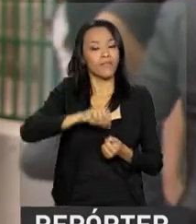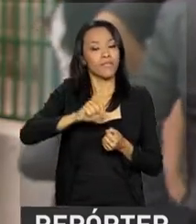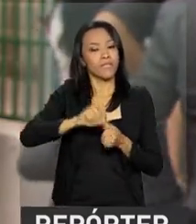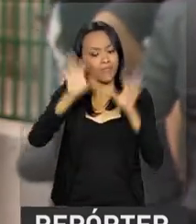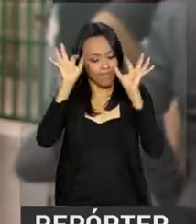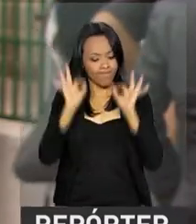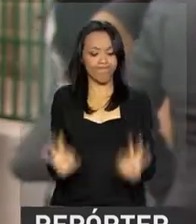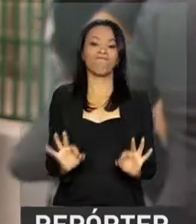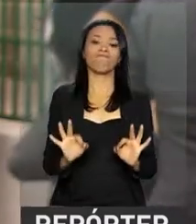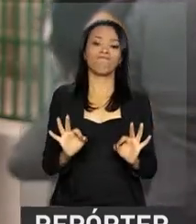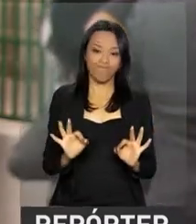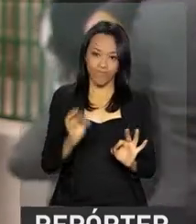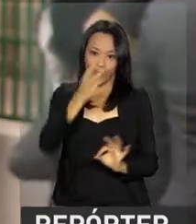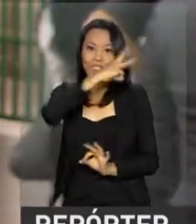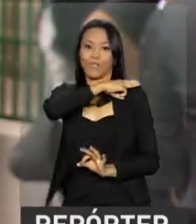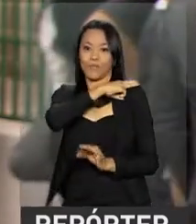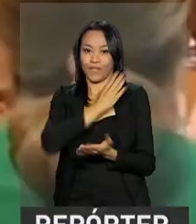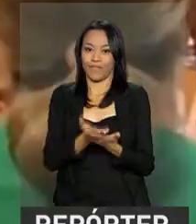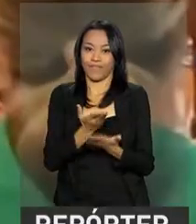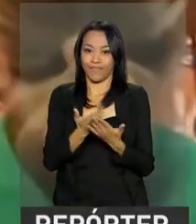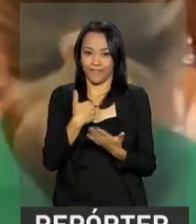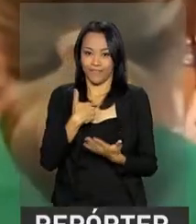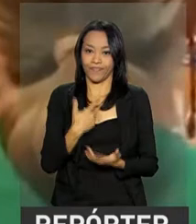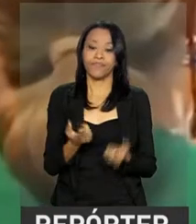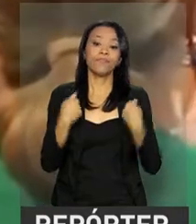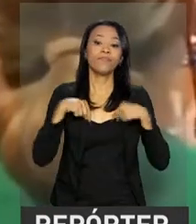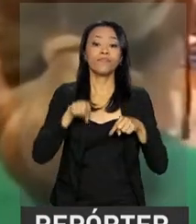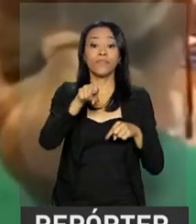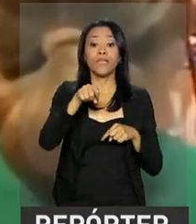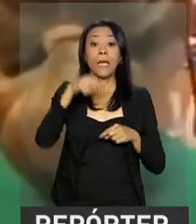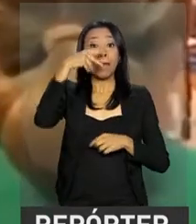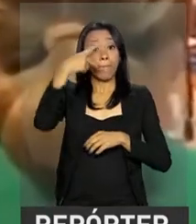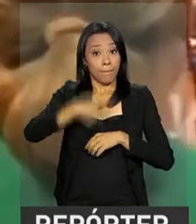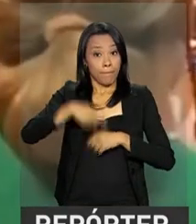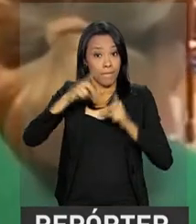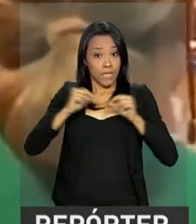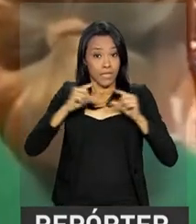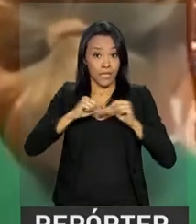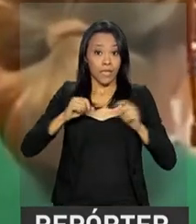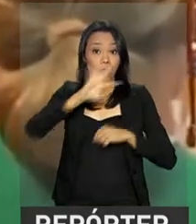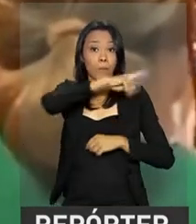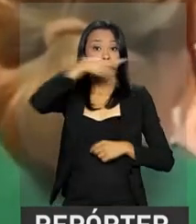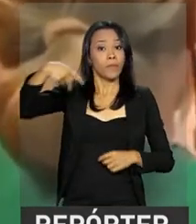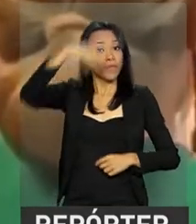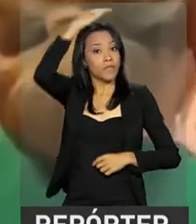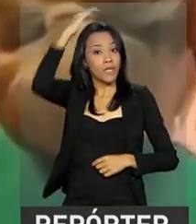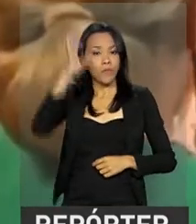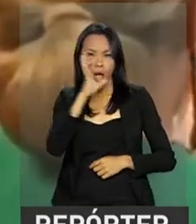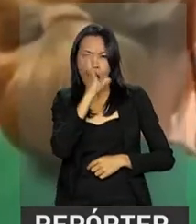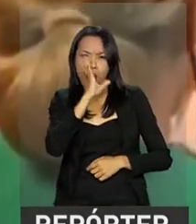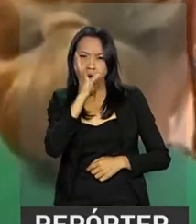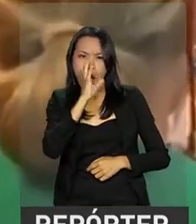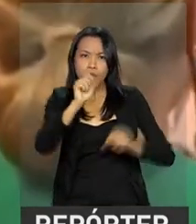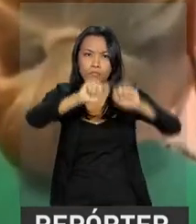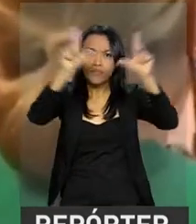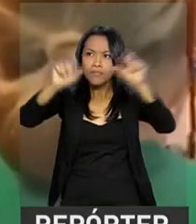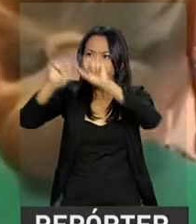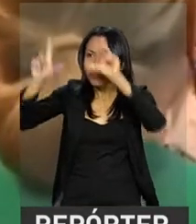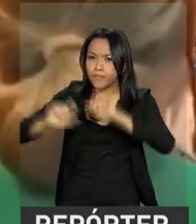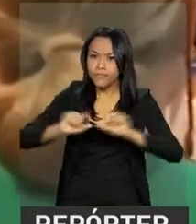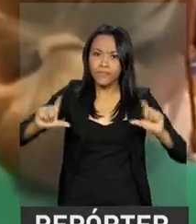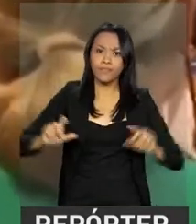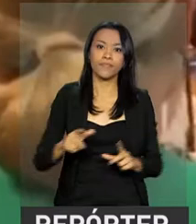fazer realmente sério no terceiro ano do ensino médio de brasília o presidente michel temer acompanhou o primeiro dia do enem é um dos